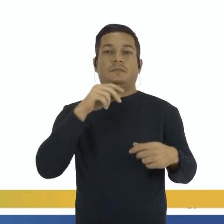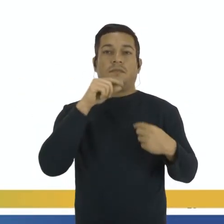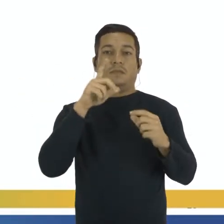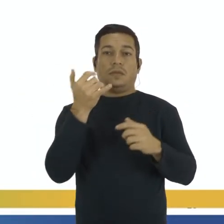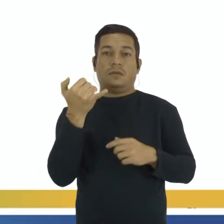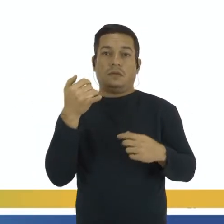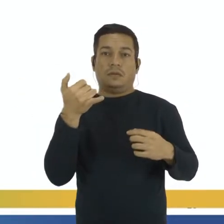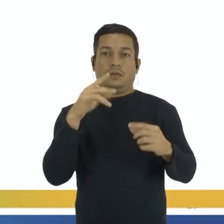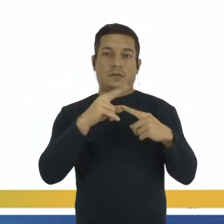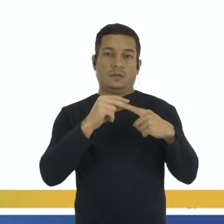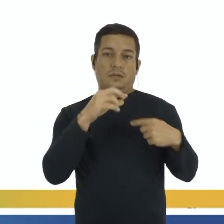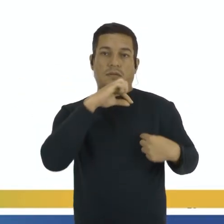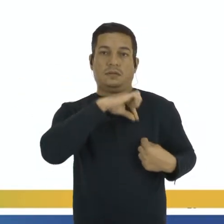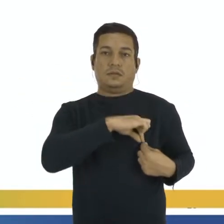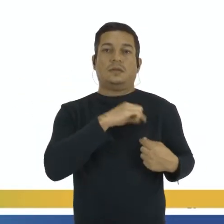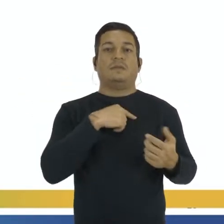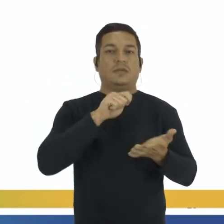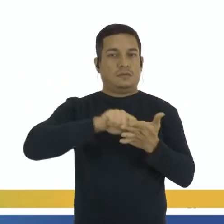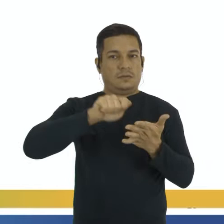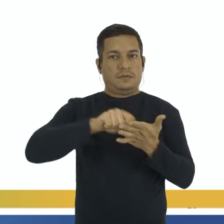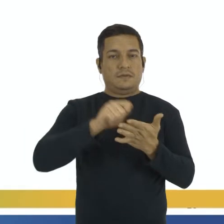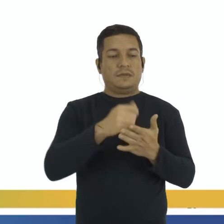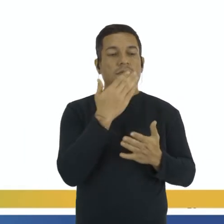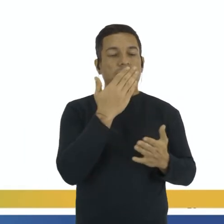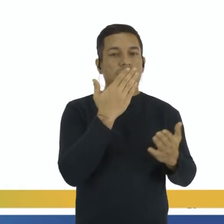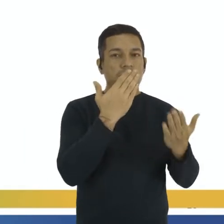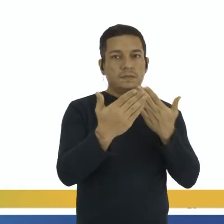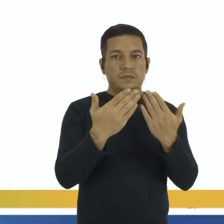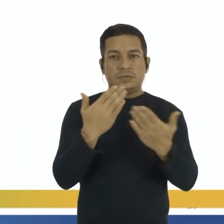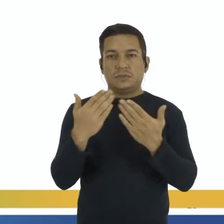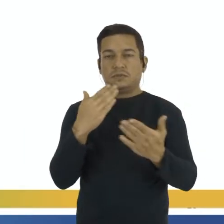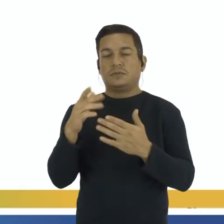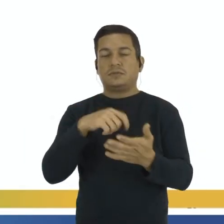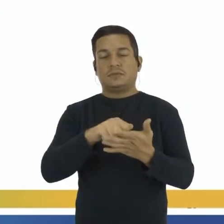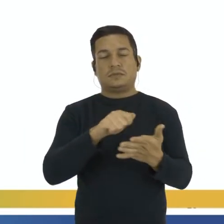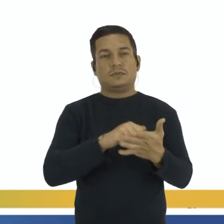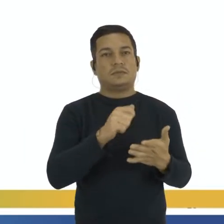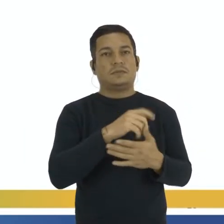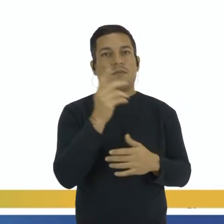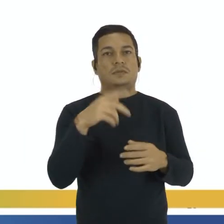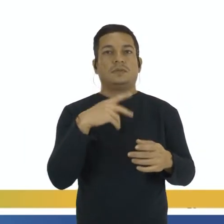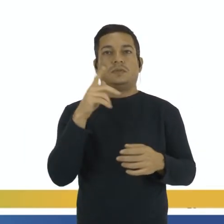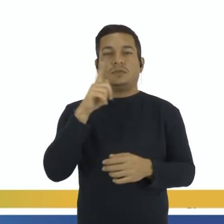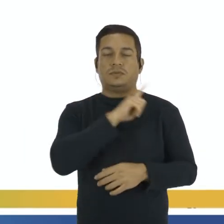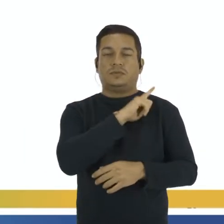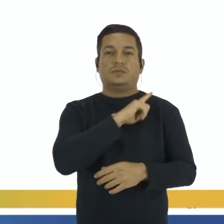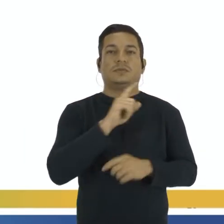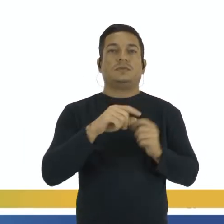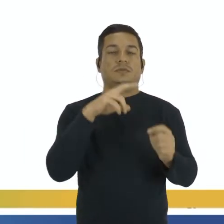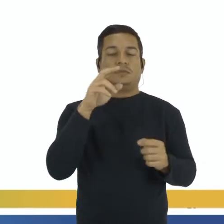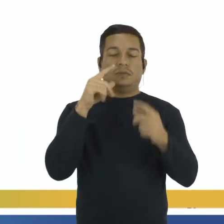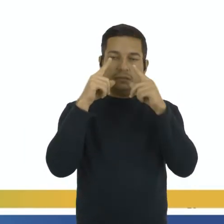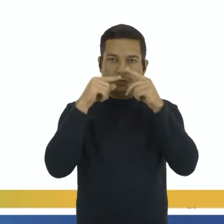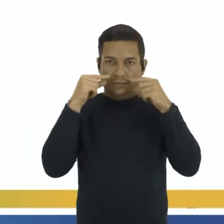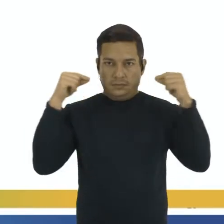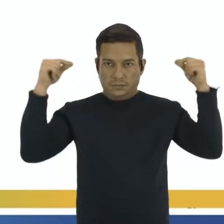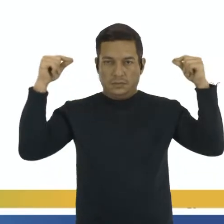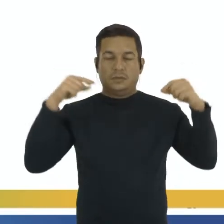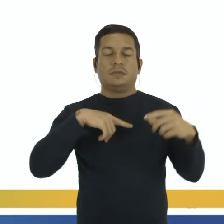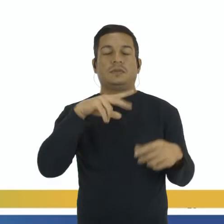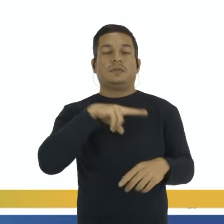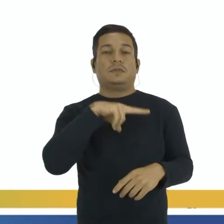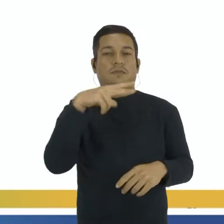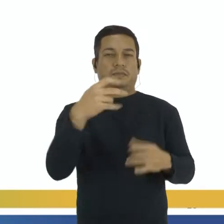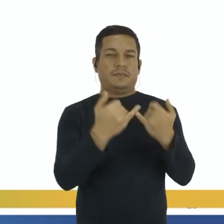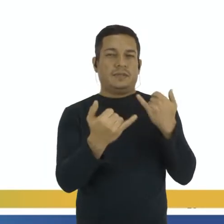bolso, possivelmente para anotar os pedidos dos clientes. O gerente foi representado com um rótulo de português, bigode grande e longo,